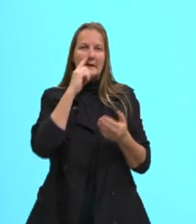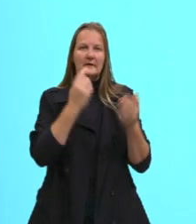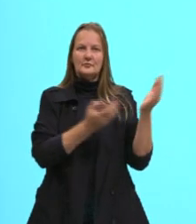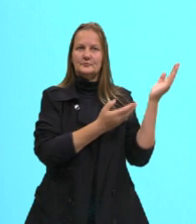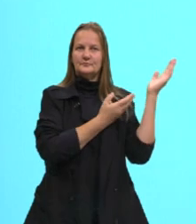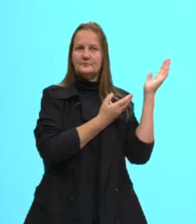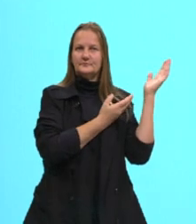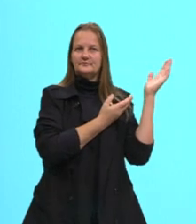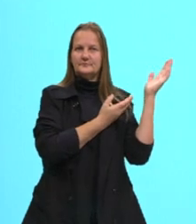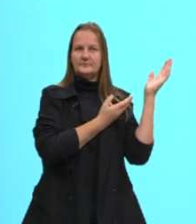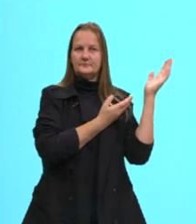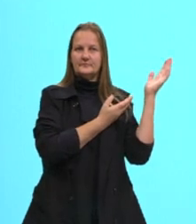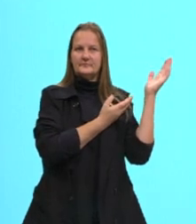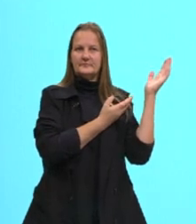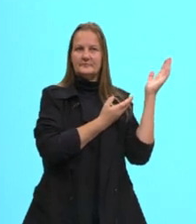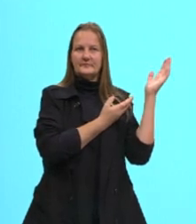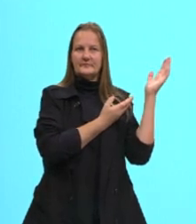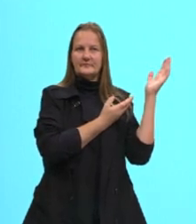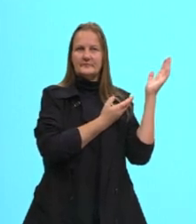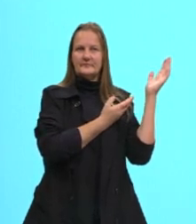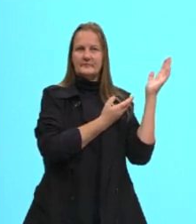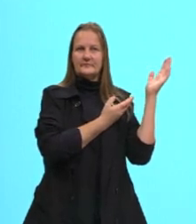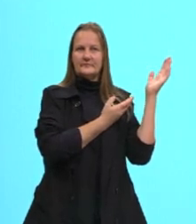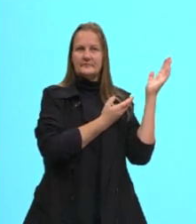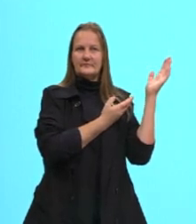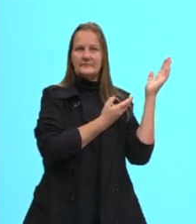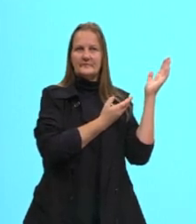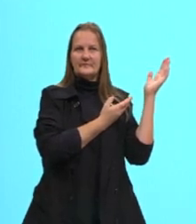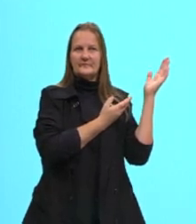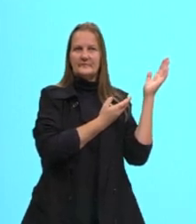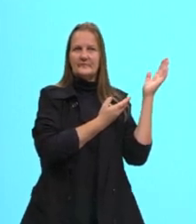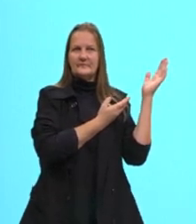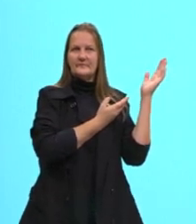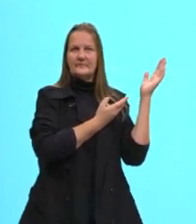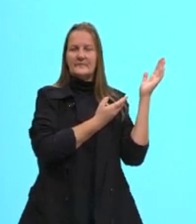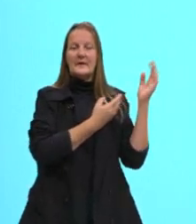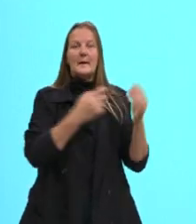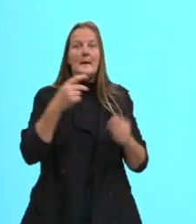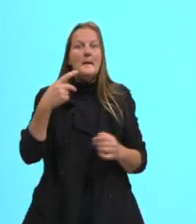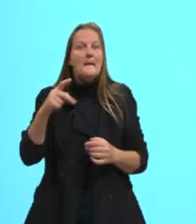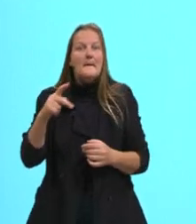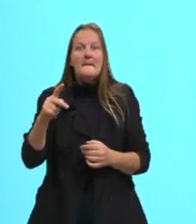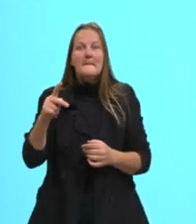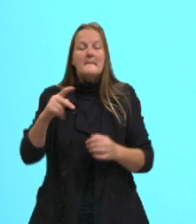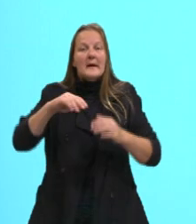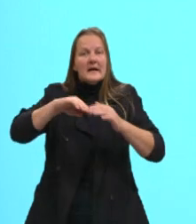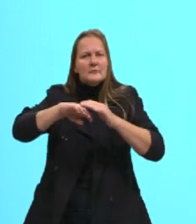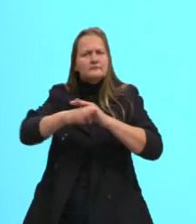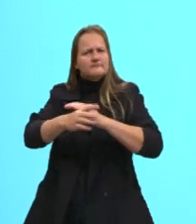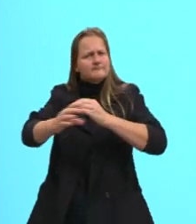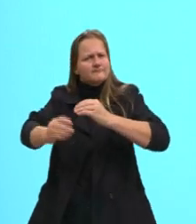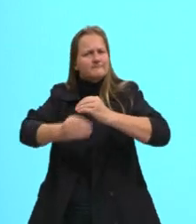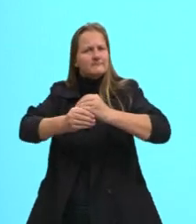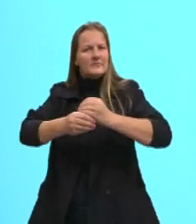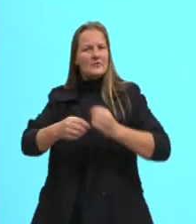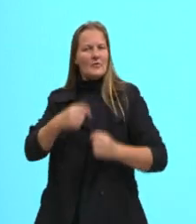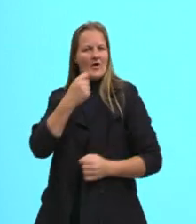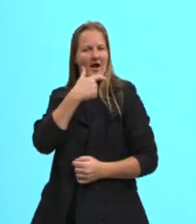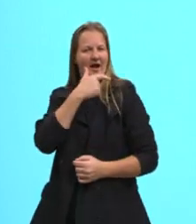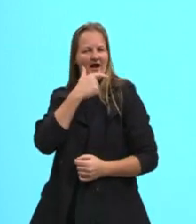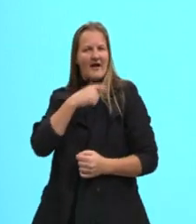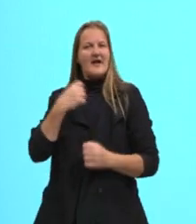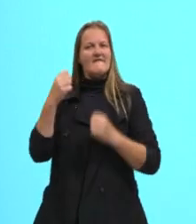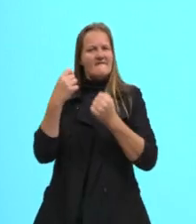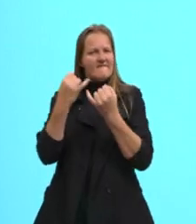to improve your would exercises Ok então para implementar o seu humor é